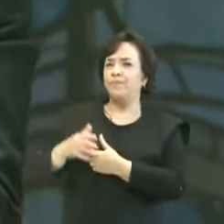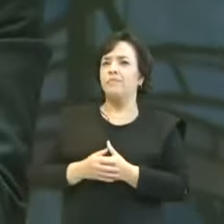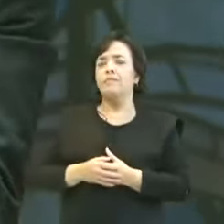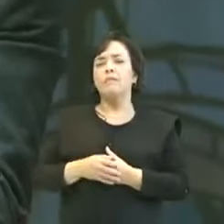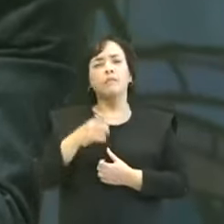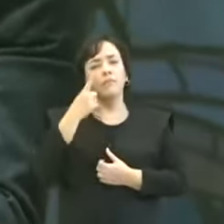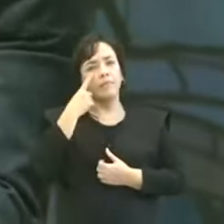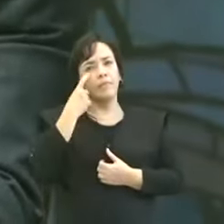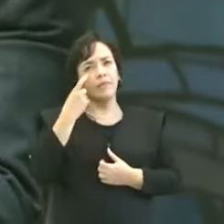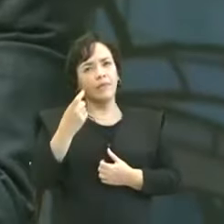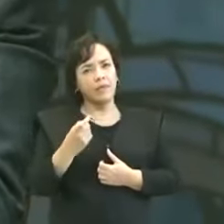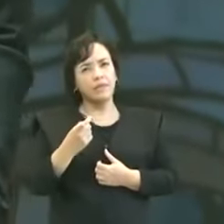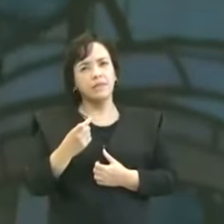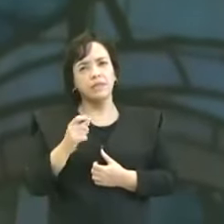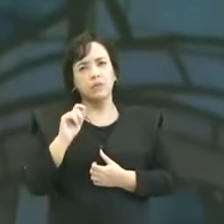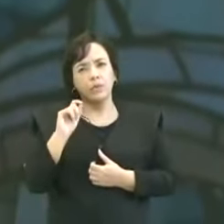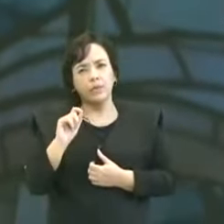E é interessante esse salmo,